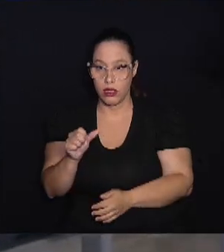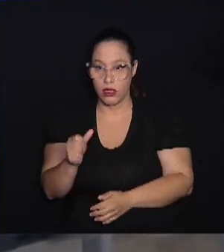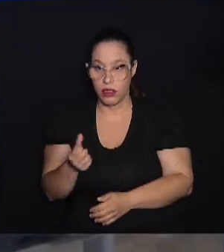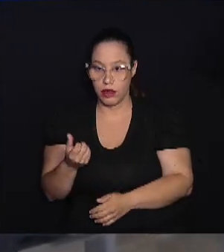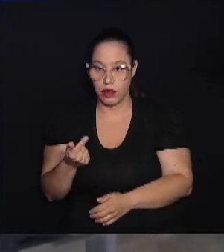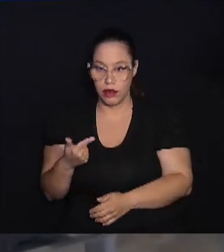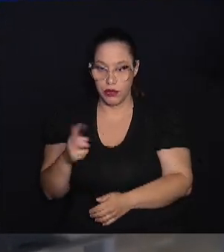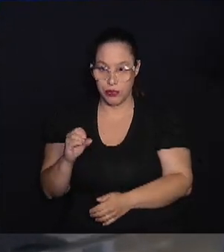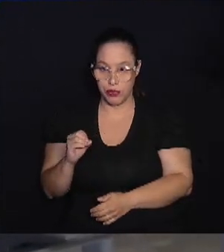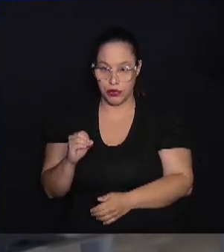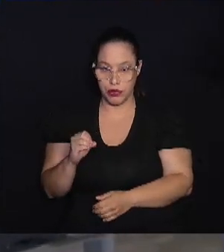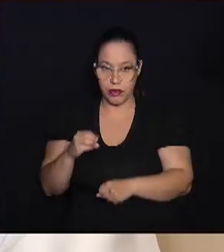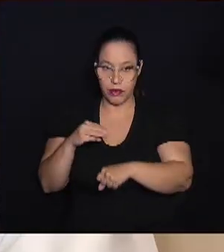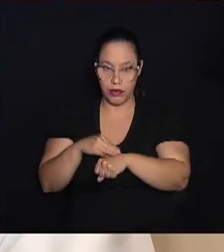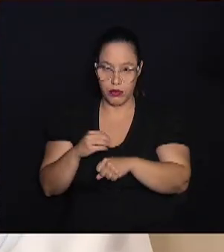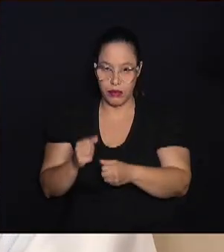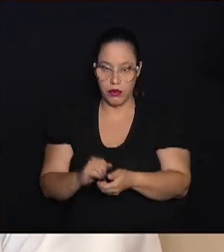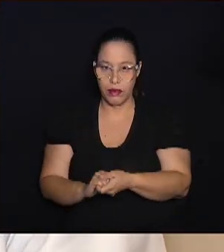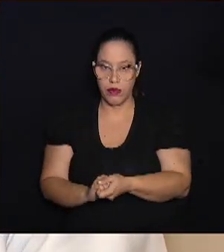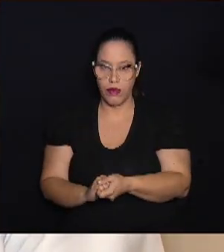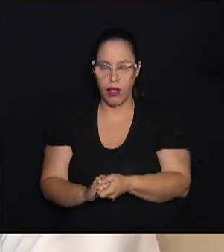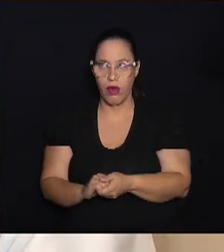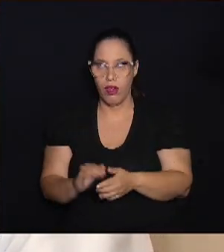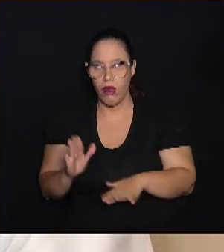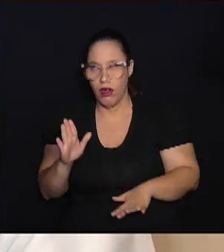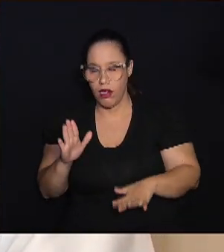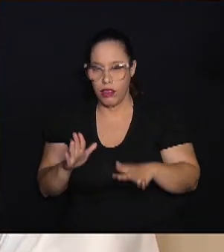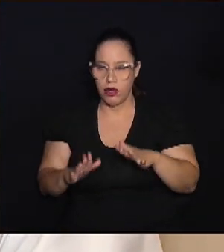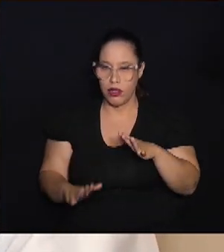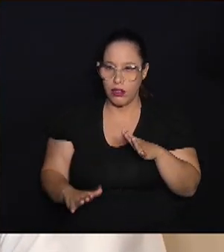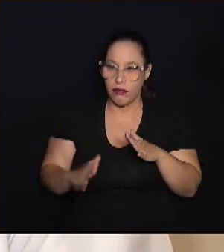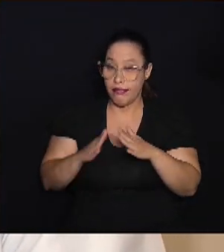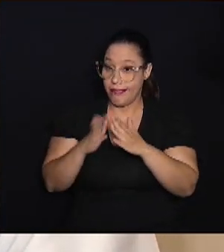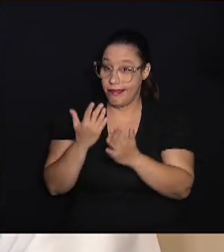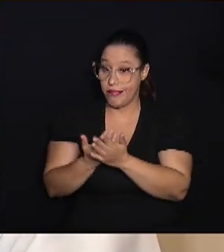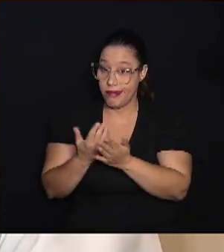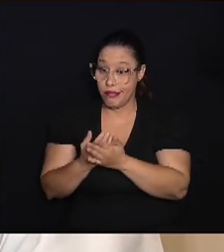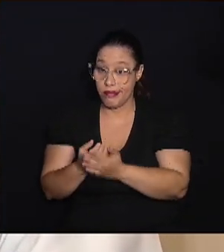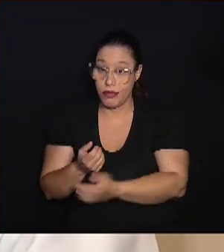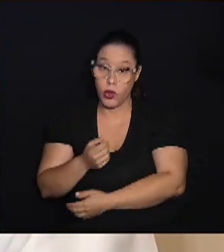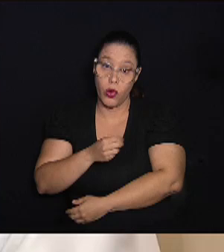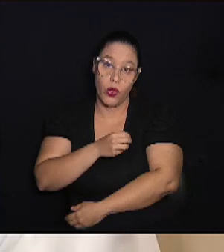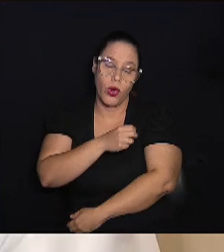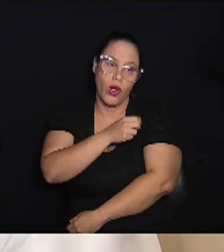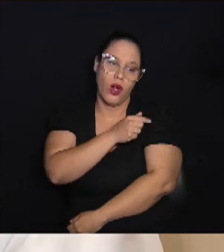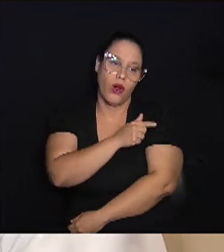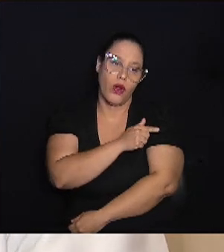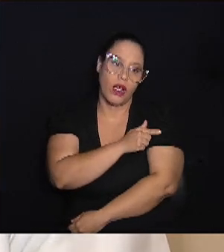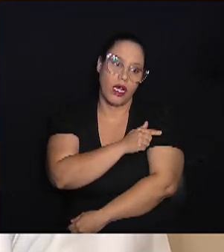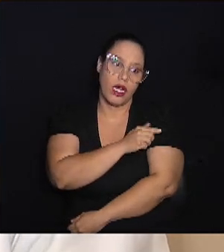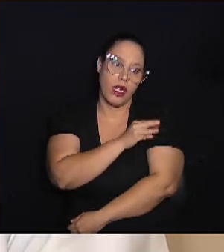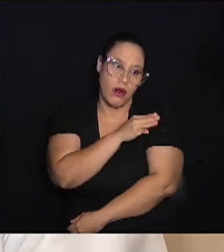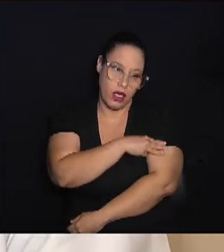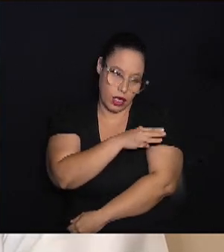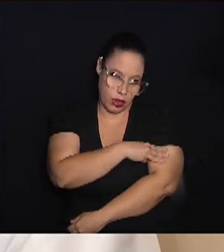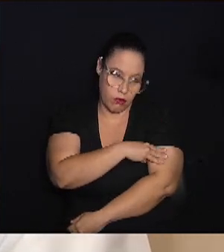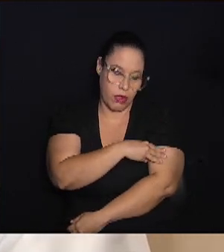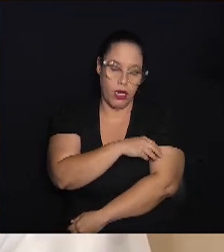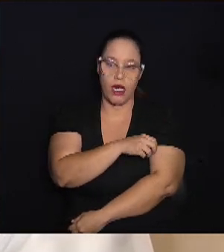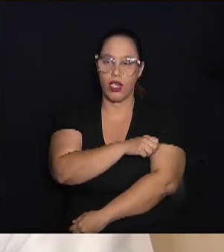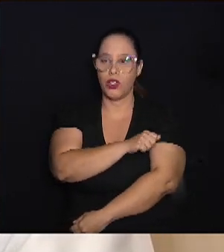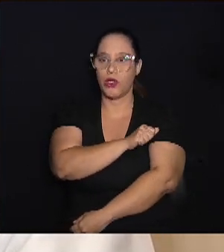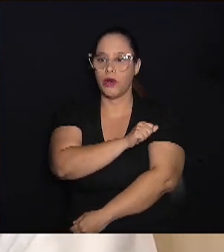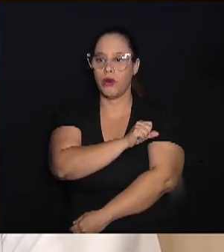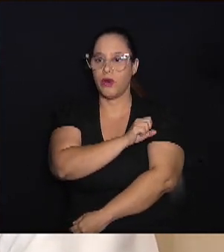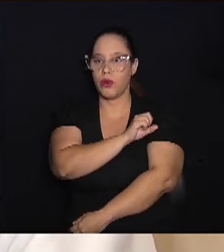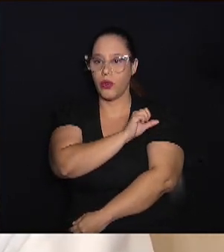alunos matriculados na escola. Atualmente, a escola atende o ensino fundamental 2 e o ensino médio. E